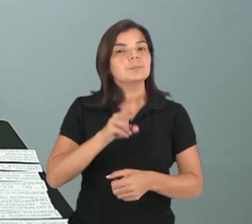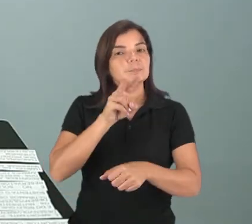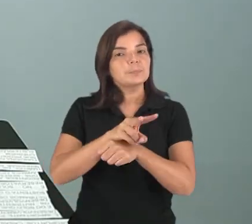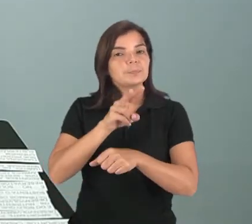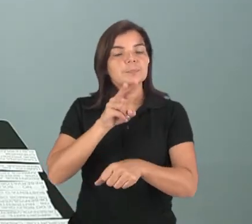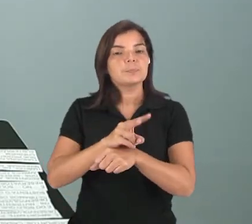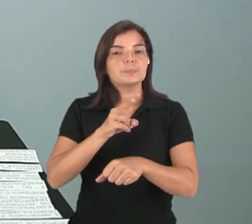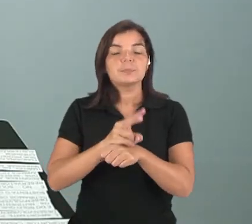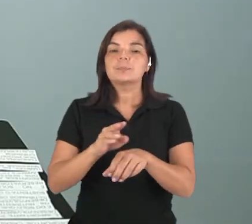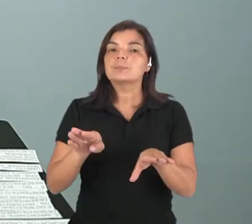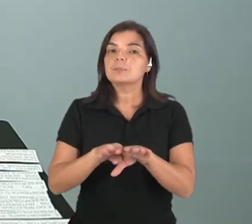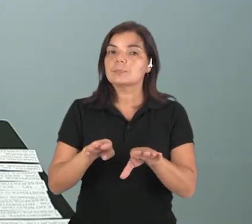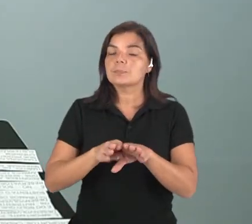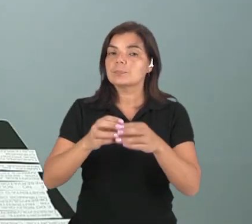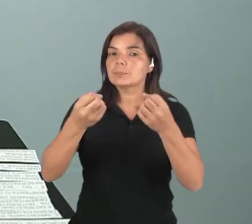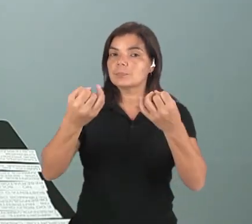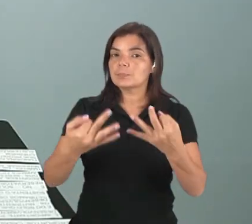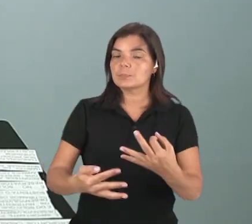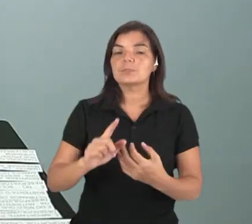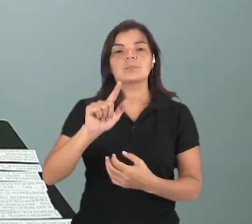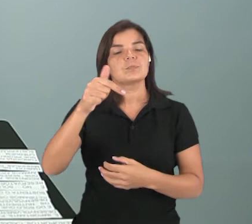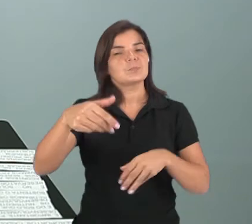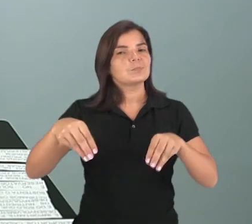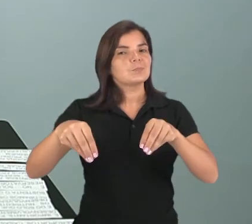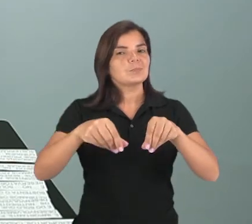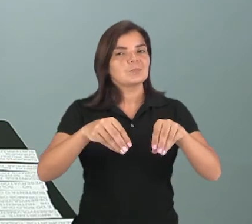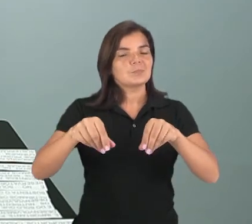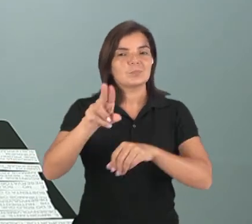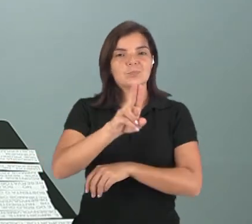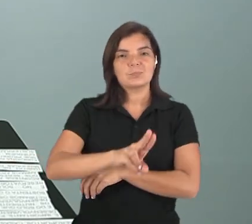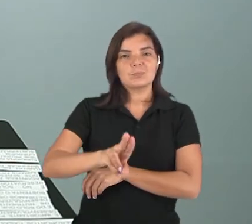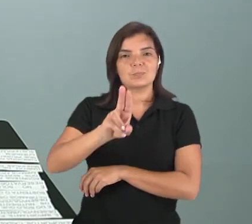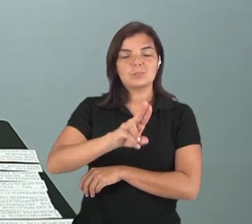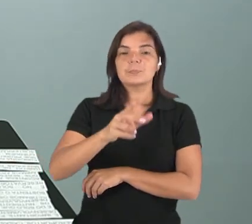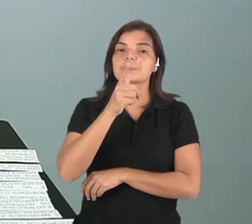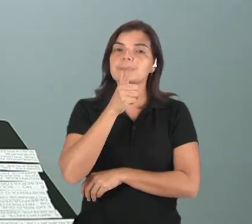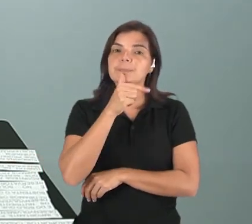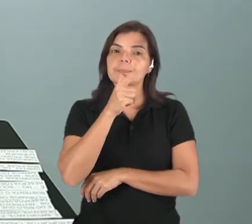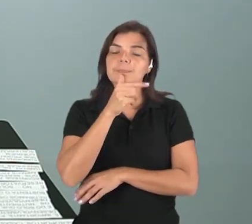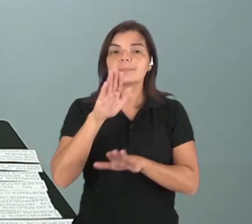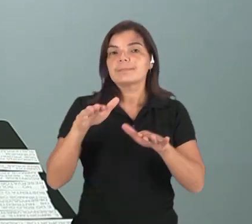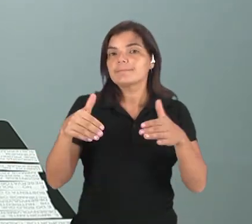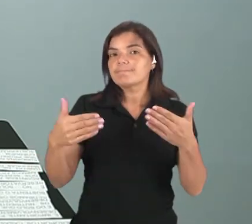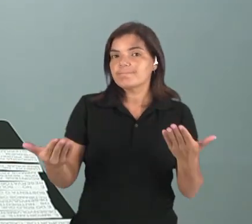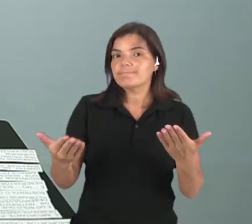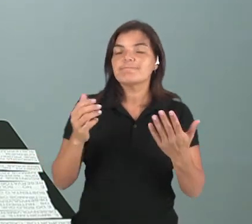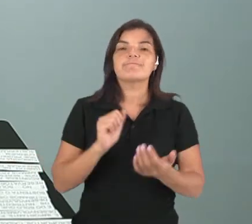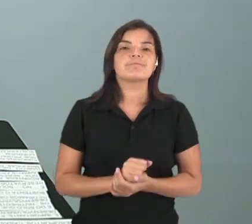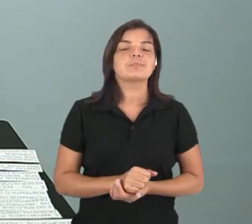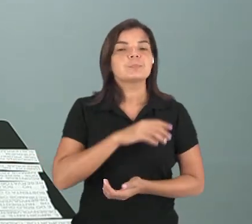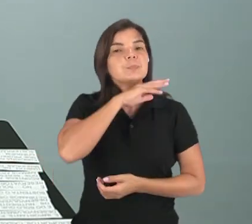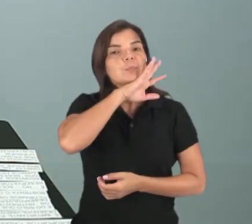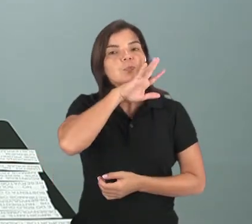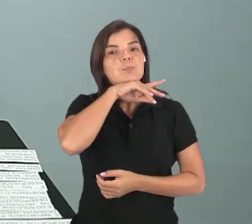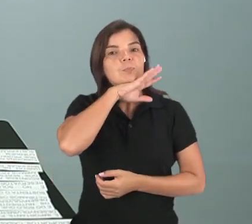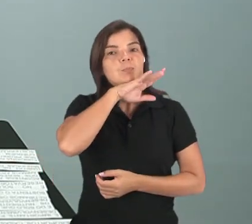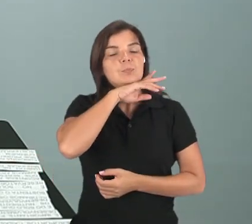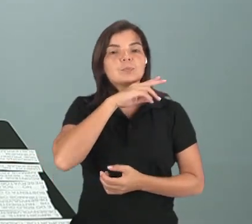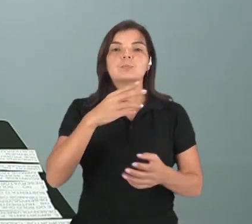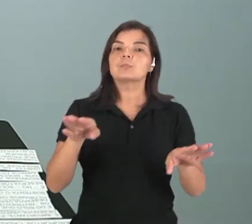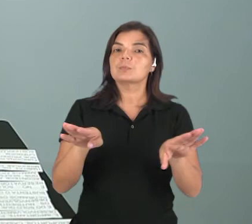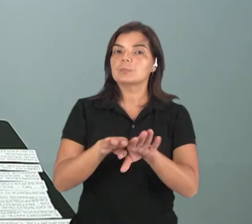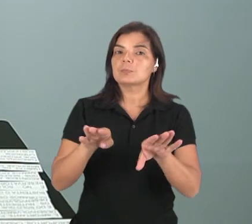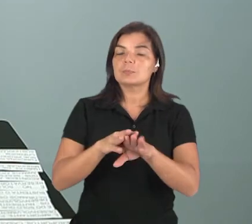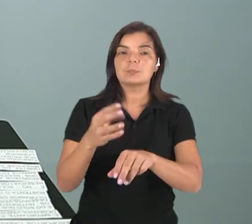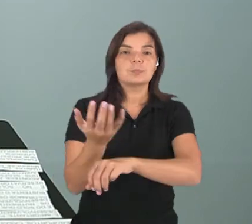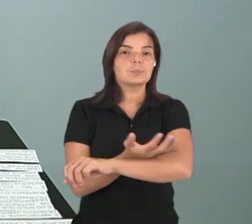criação dos animais. E aí nós falamos, além do solo, também o uso da água. Afinal, os animais, assim como os